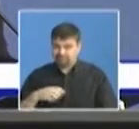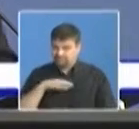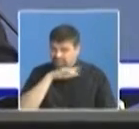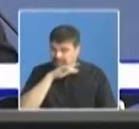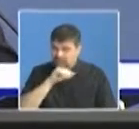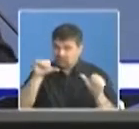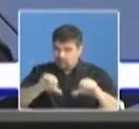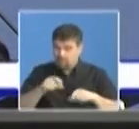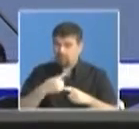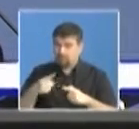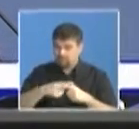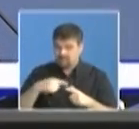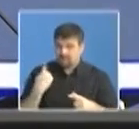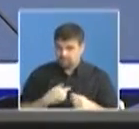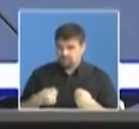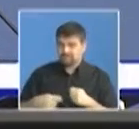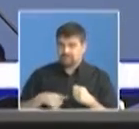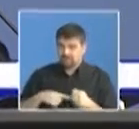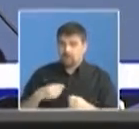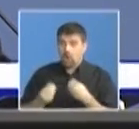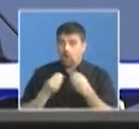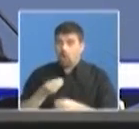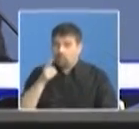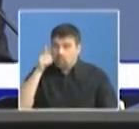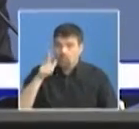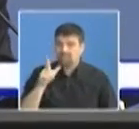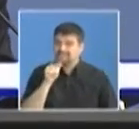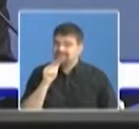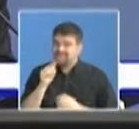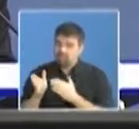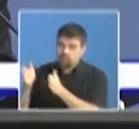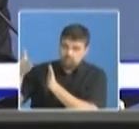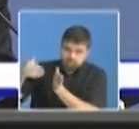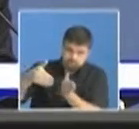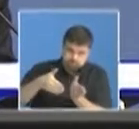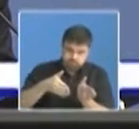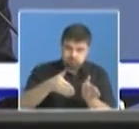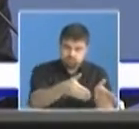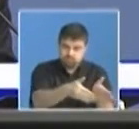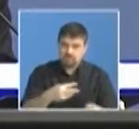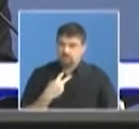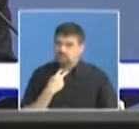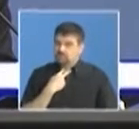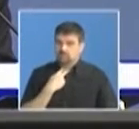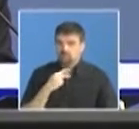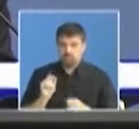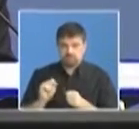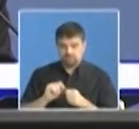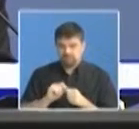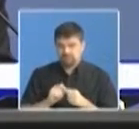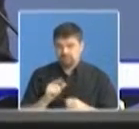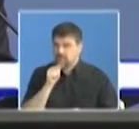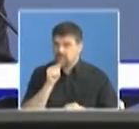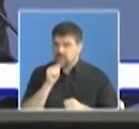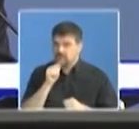medida de segurança inclusive do nosso sistema de captação e Distribuição nós não podemos deixar que o volume de